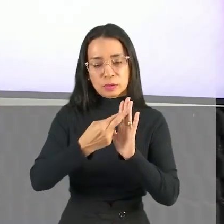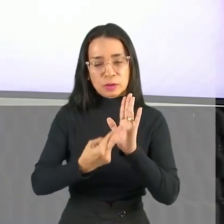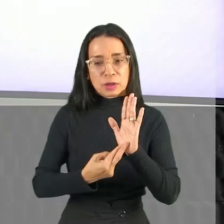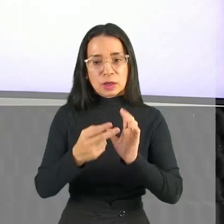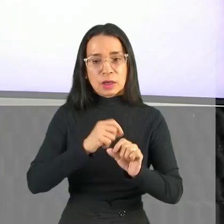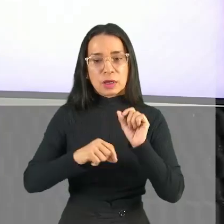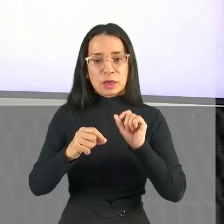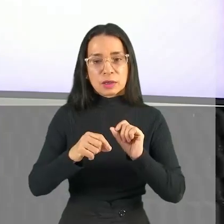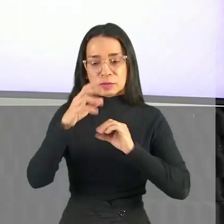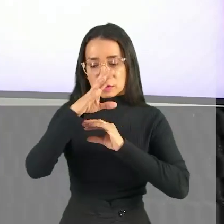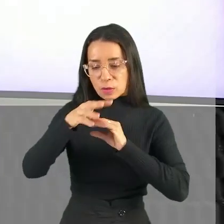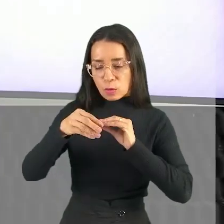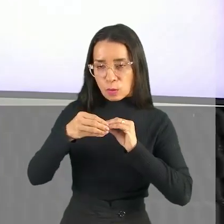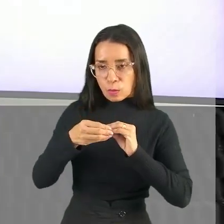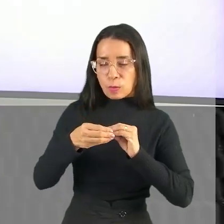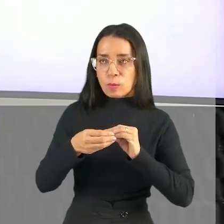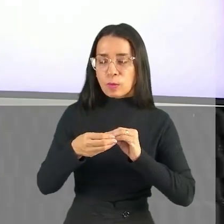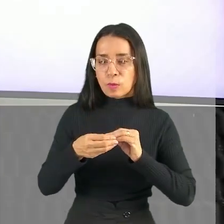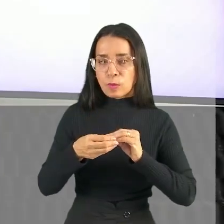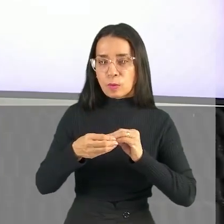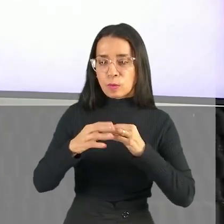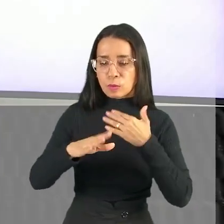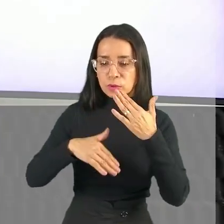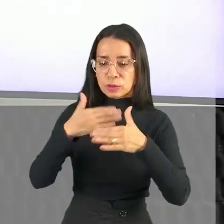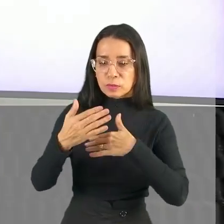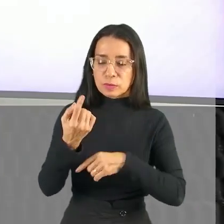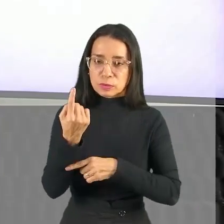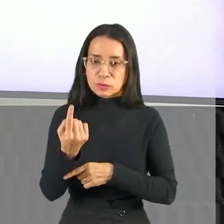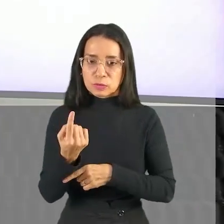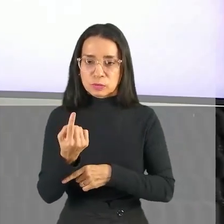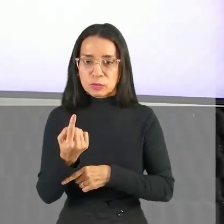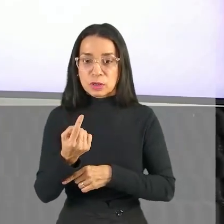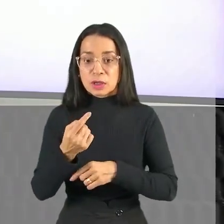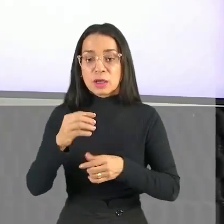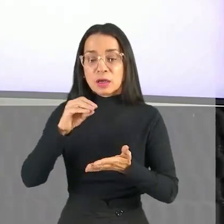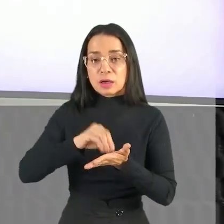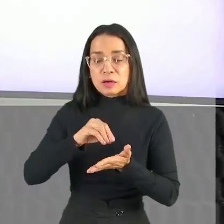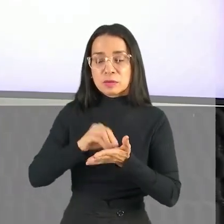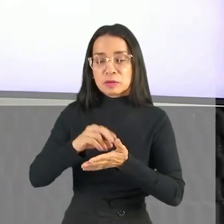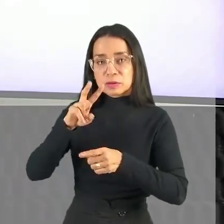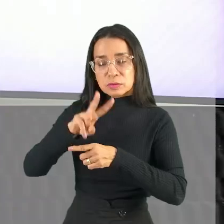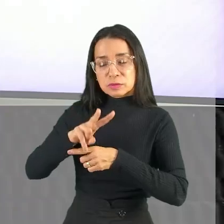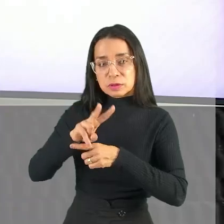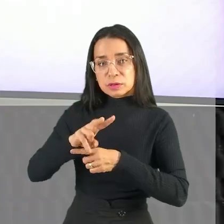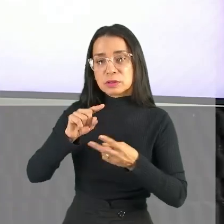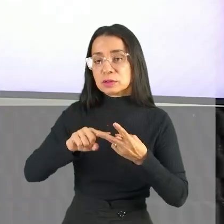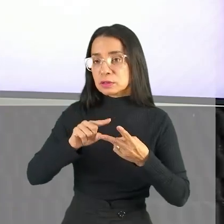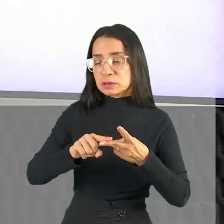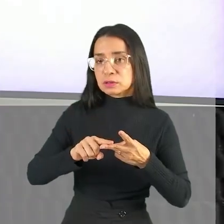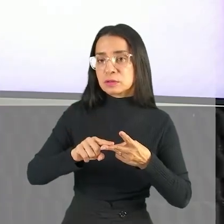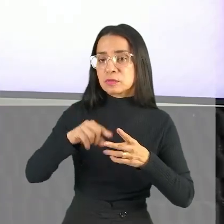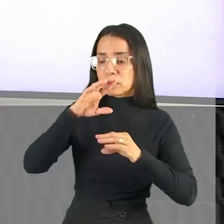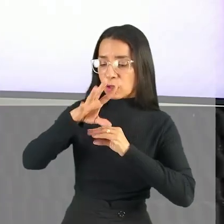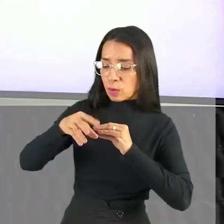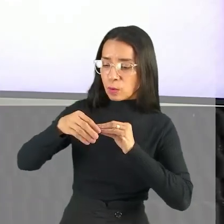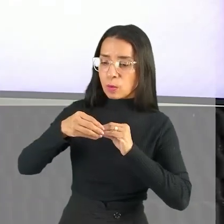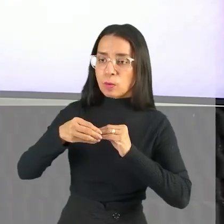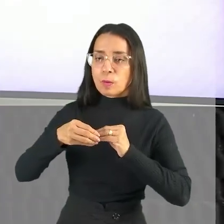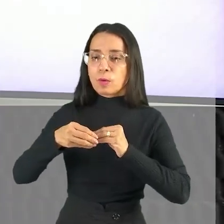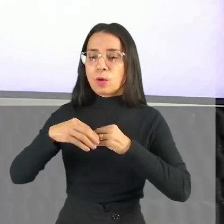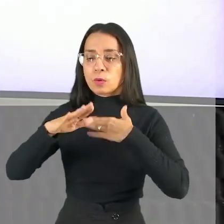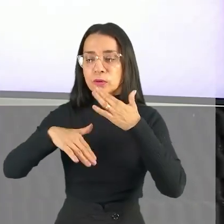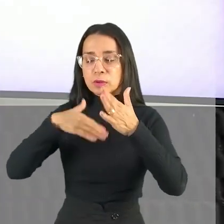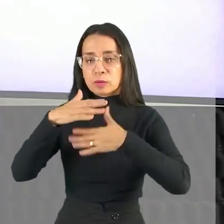desenvolvimento 1 e a falta de fiscalização vai compor o desenvolvimento 2. E aí são 2 desafios cumprindo aquilo que o tema pede